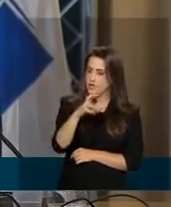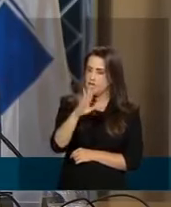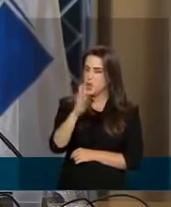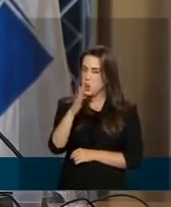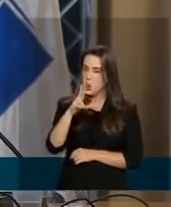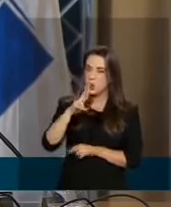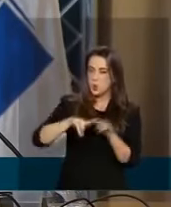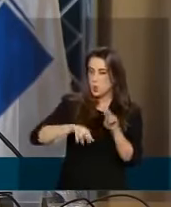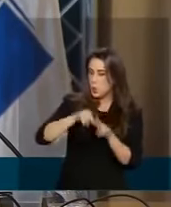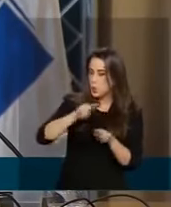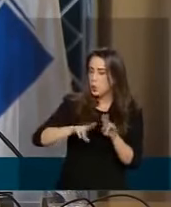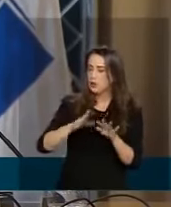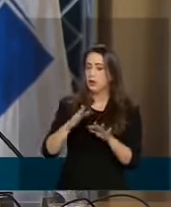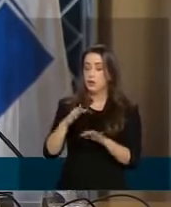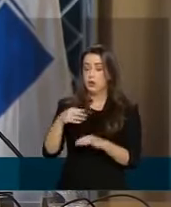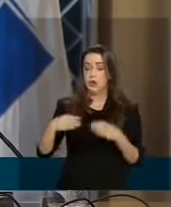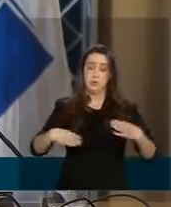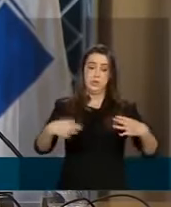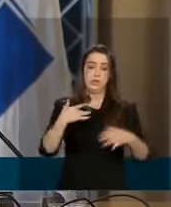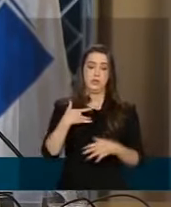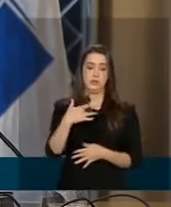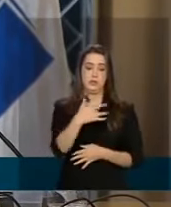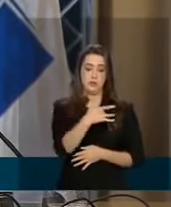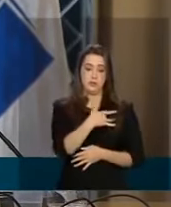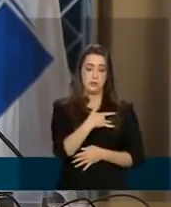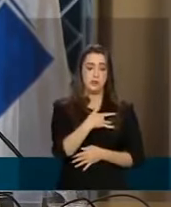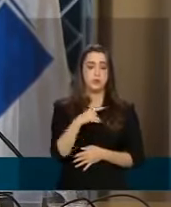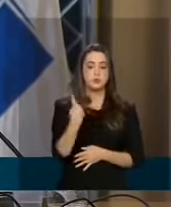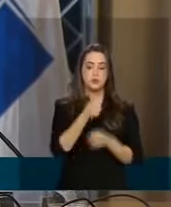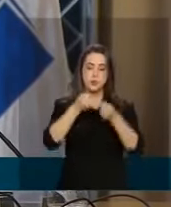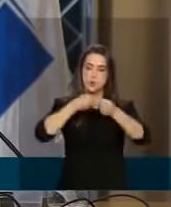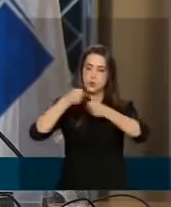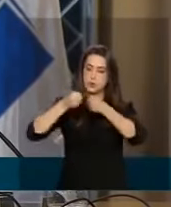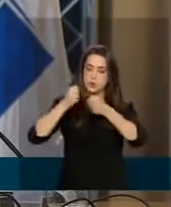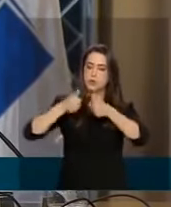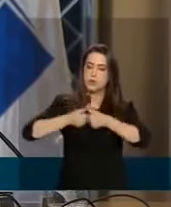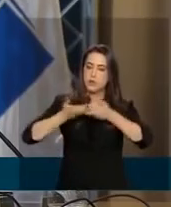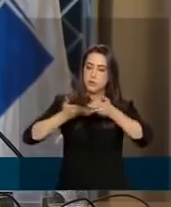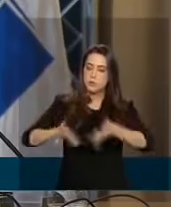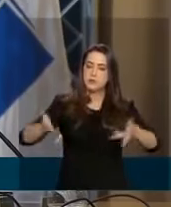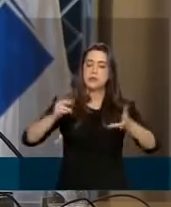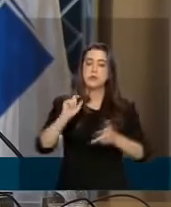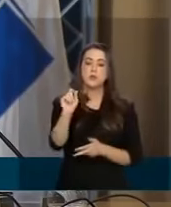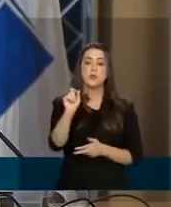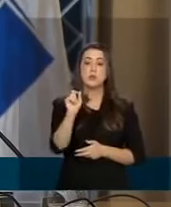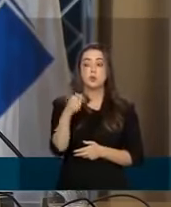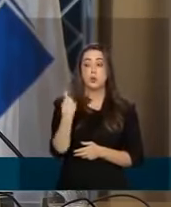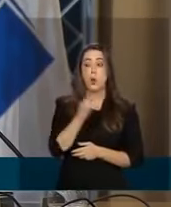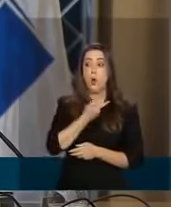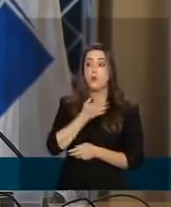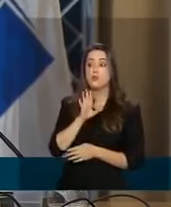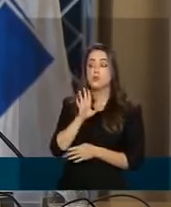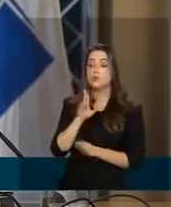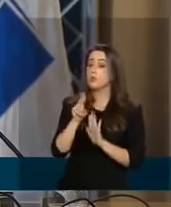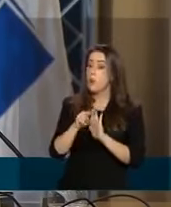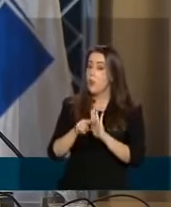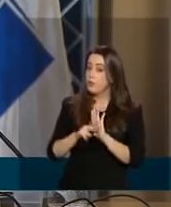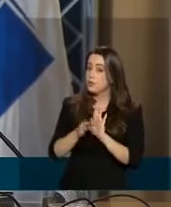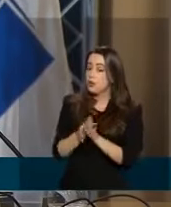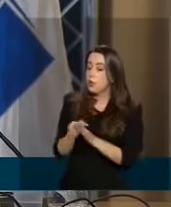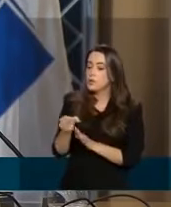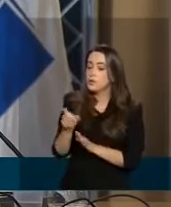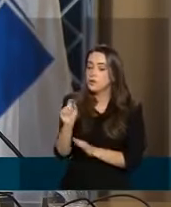junho, o Ministério da Saúde, aqui numa das coletivas que nós fizemos, nós recomendamos que todos